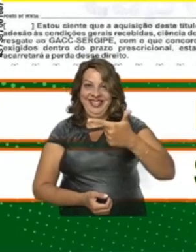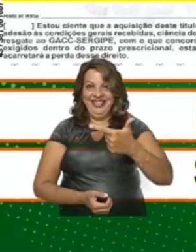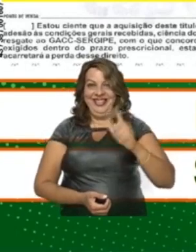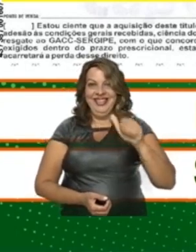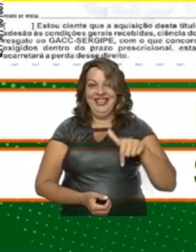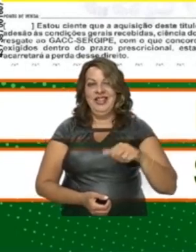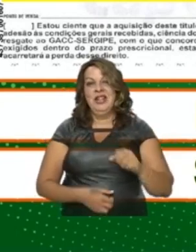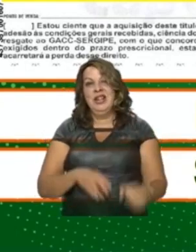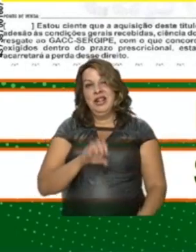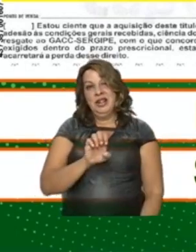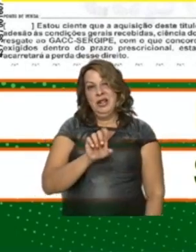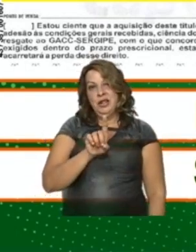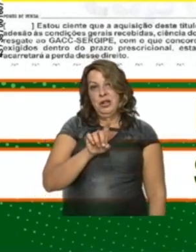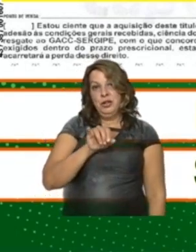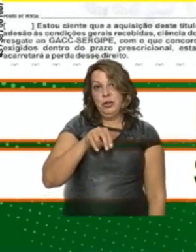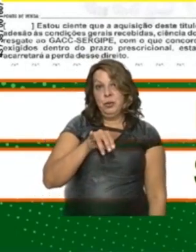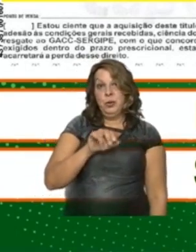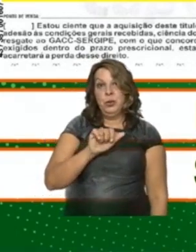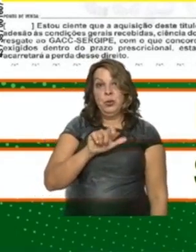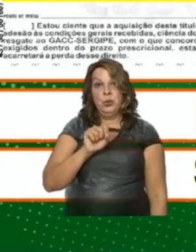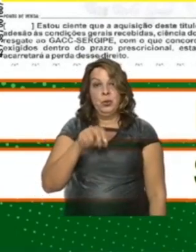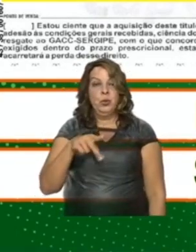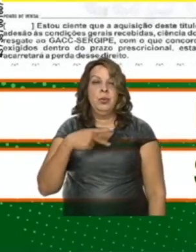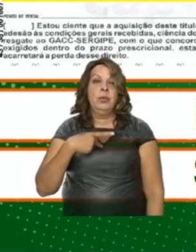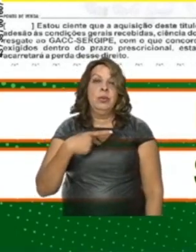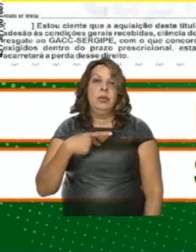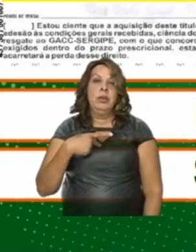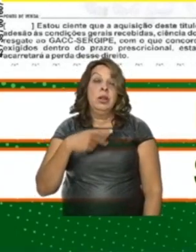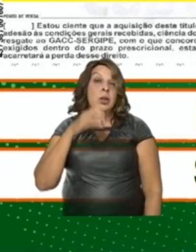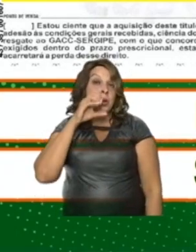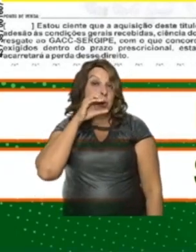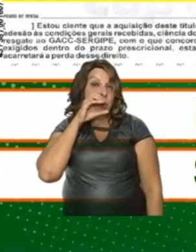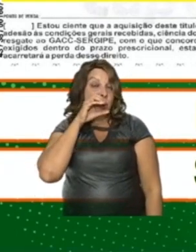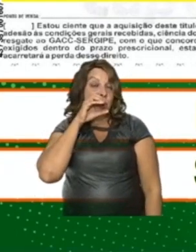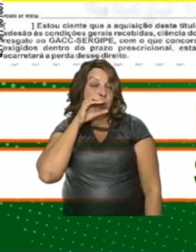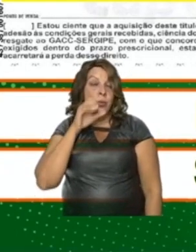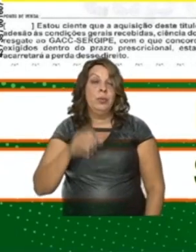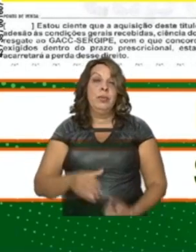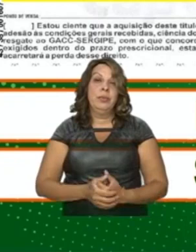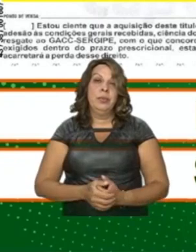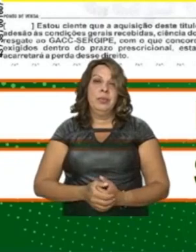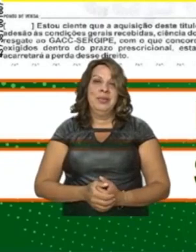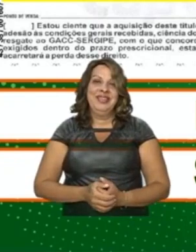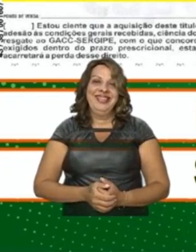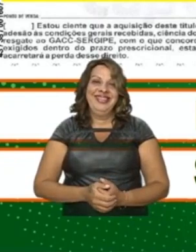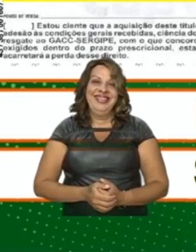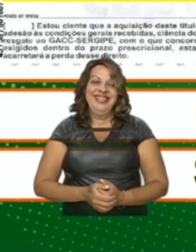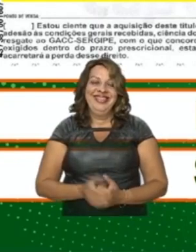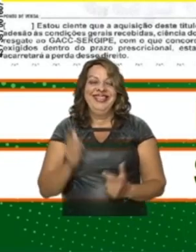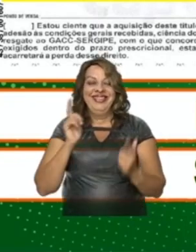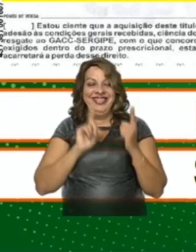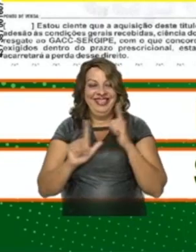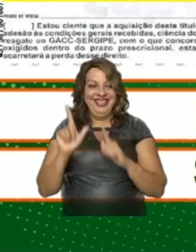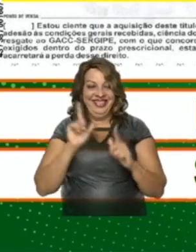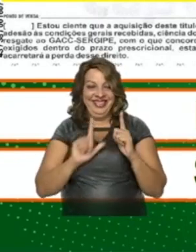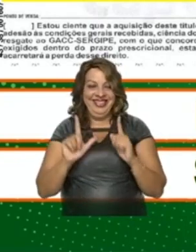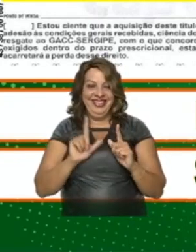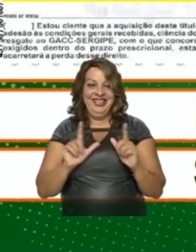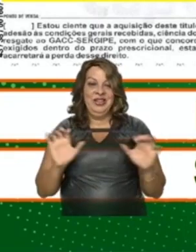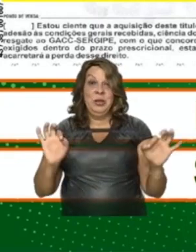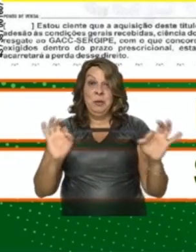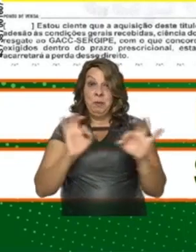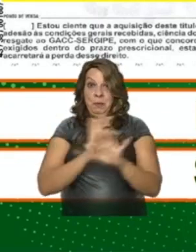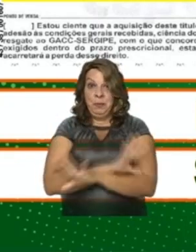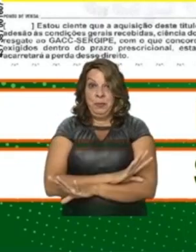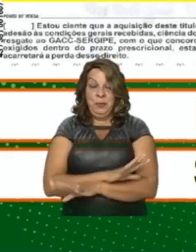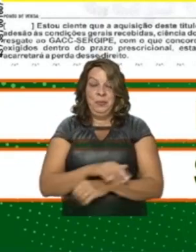185912, Edmilson Rocha dos Santos, Santa Cecília, em Socorro, tá? Ele adquiriu na regional Socorro 2, levou R$500, e quem fecha o